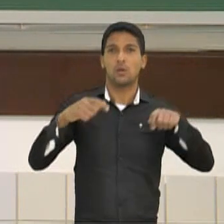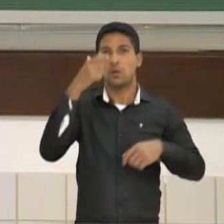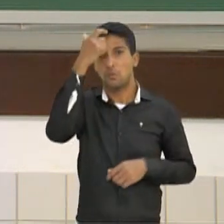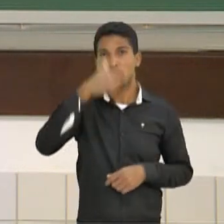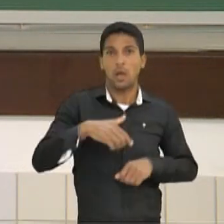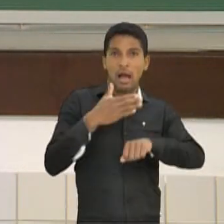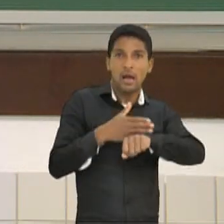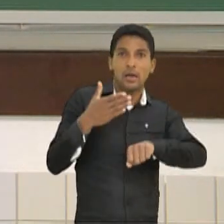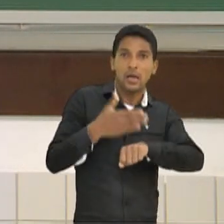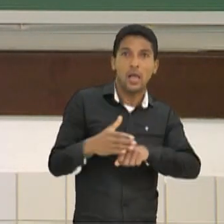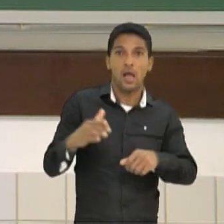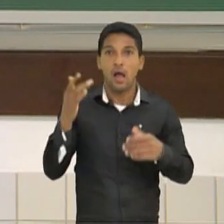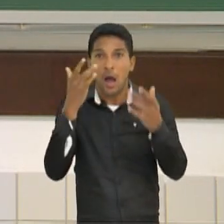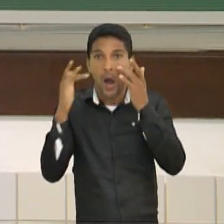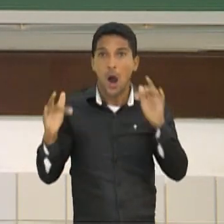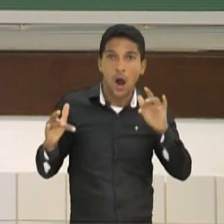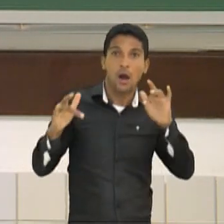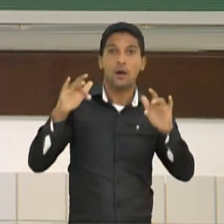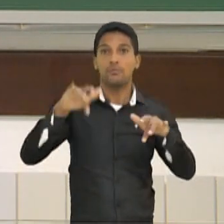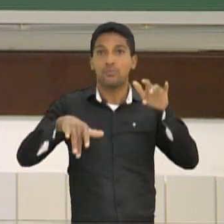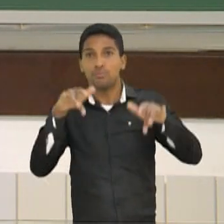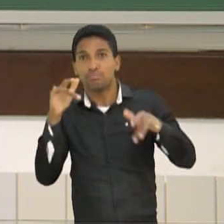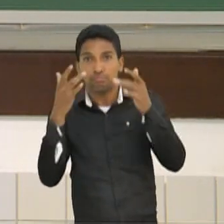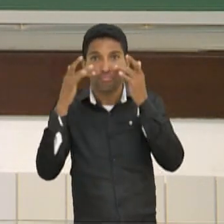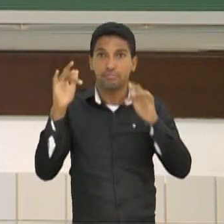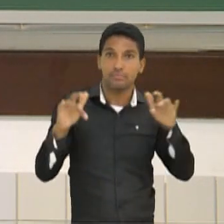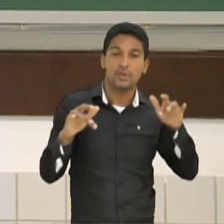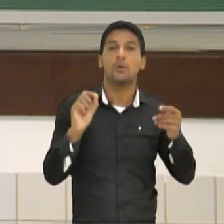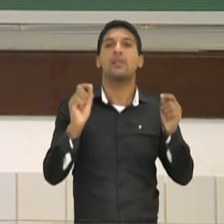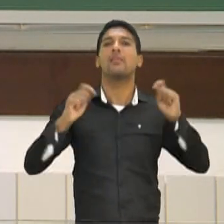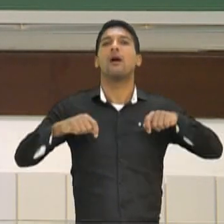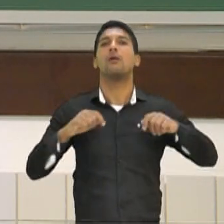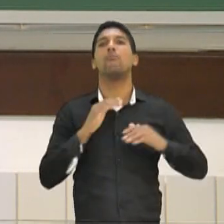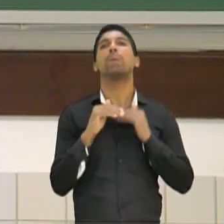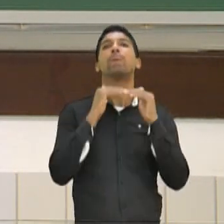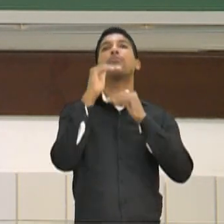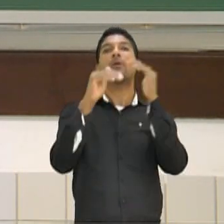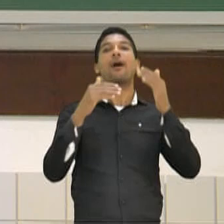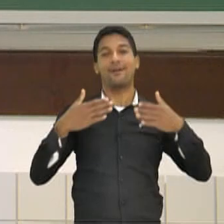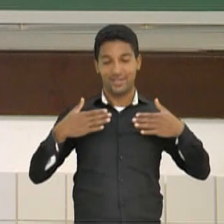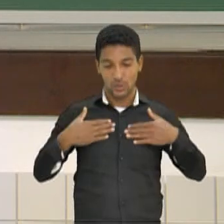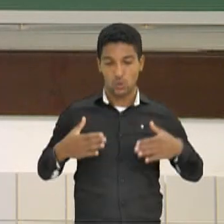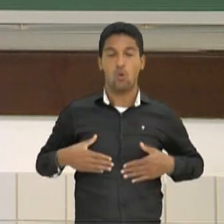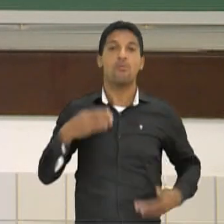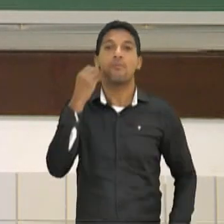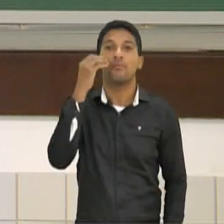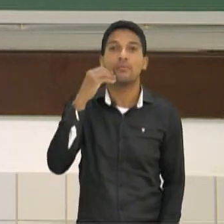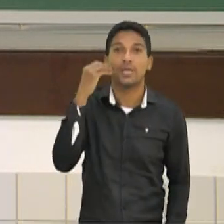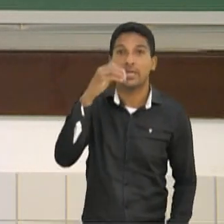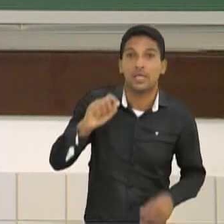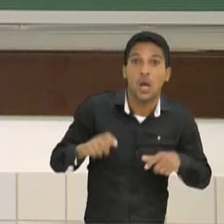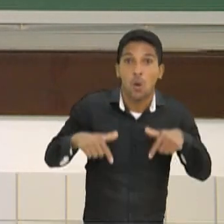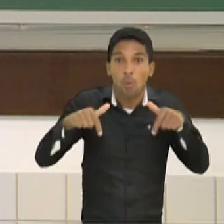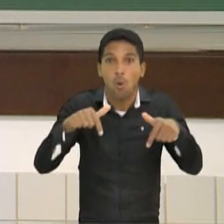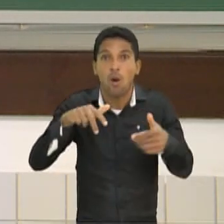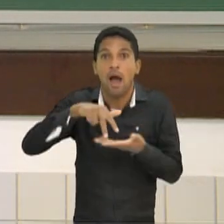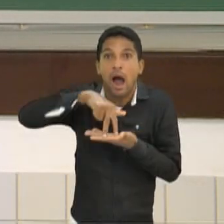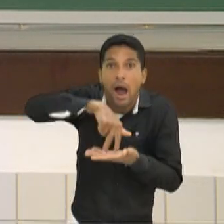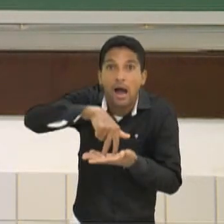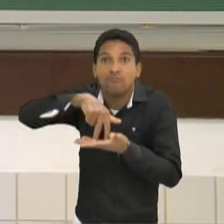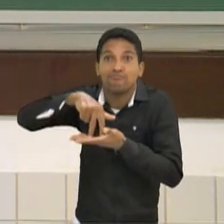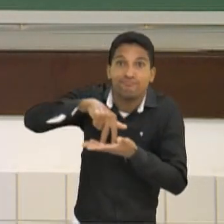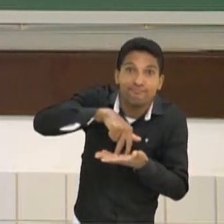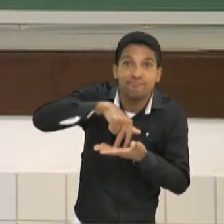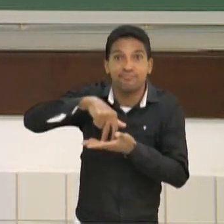da improvisação, vai permitir ao praticante a exploração e a experimentação de um corpo que joga em ações improvisadas, resultando